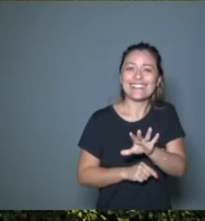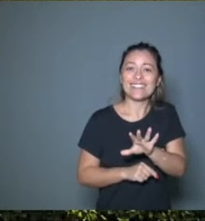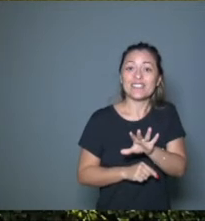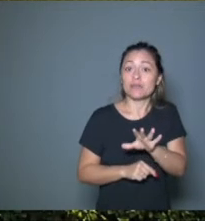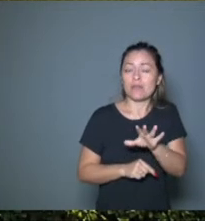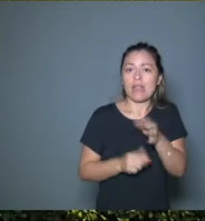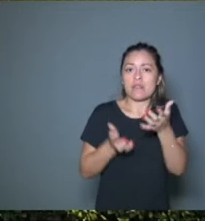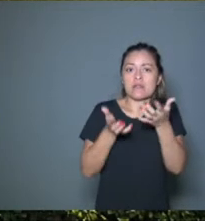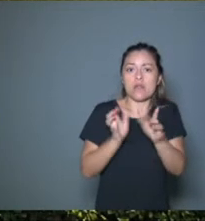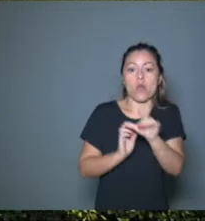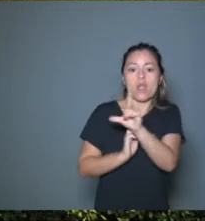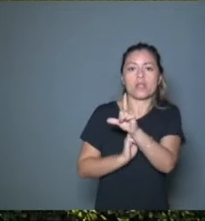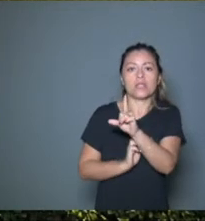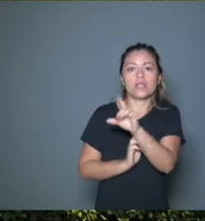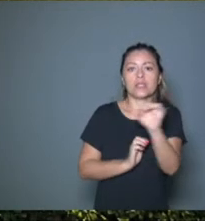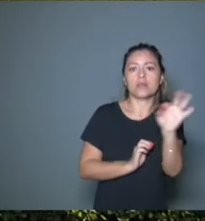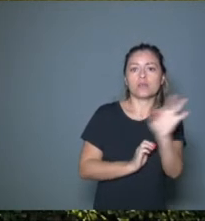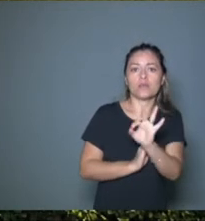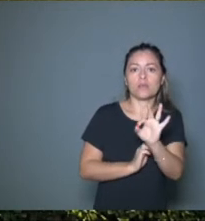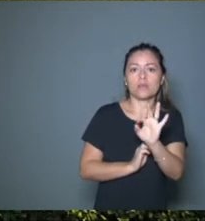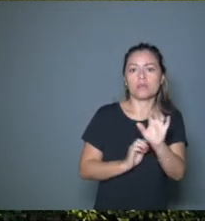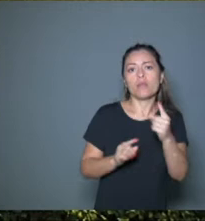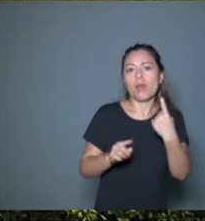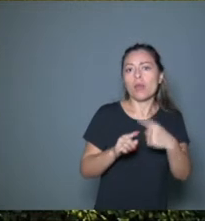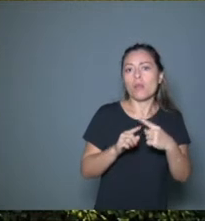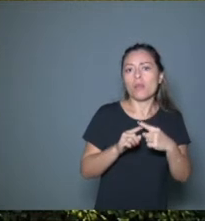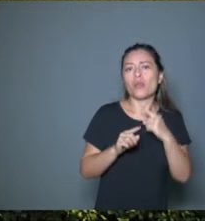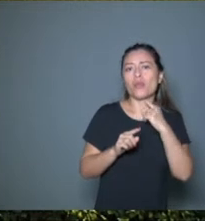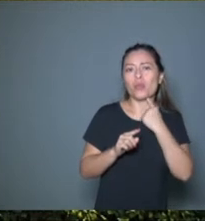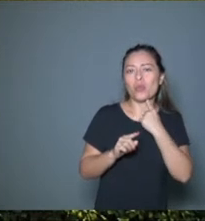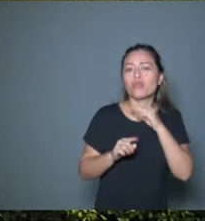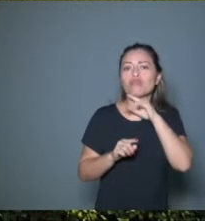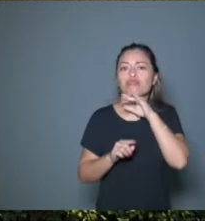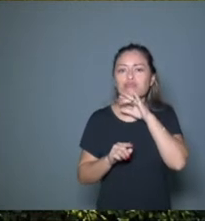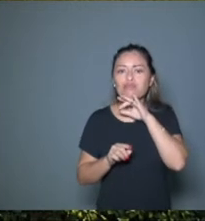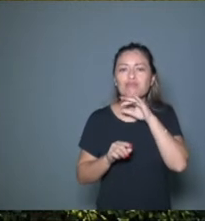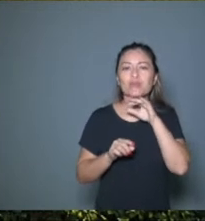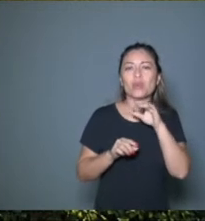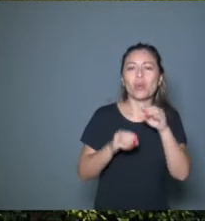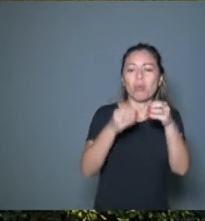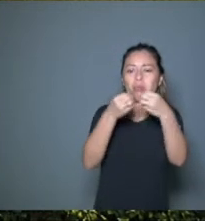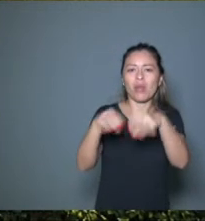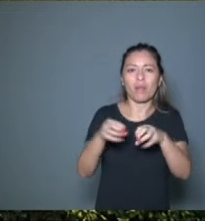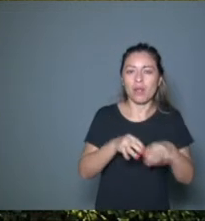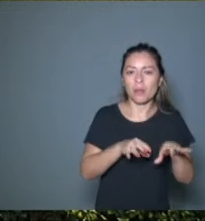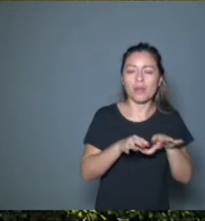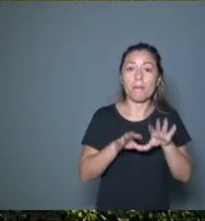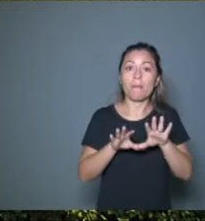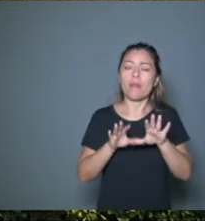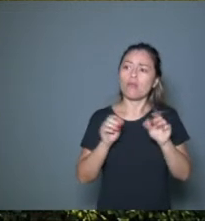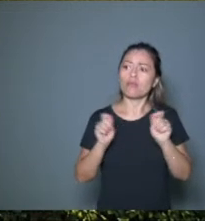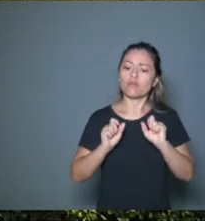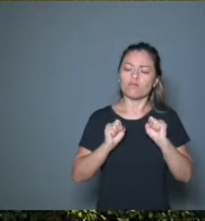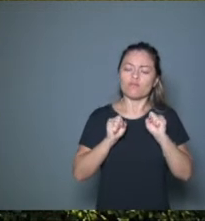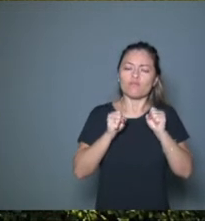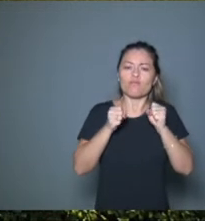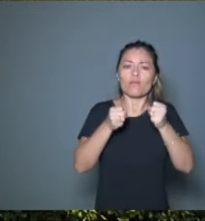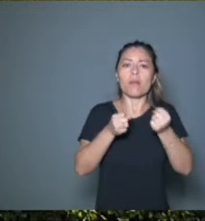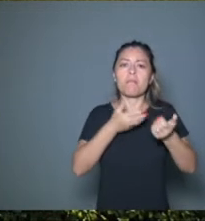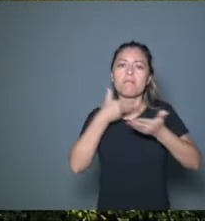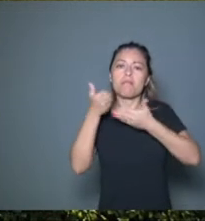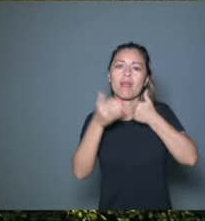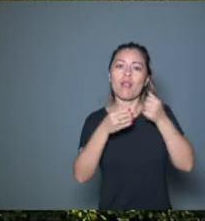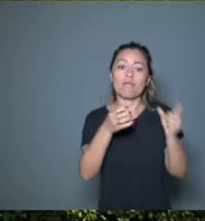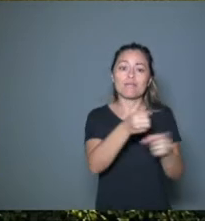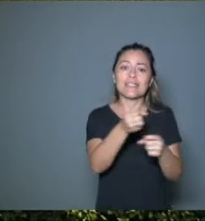chegar a 100%, não se consegue isso, dada a volatilidade desses insumos. Né? Mas melhoramos também, tanto na